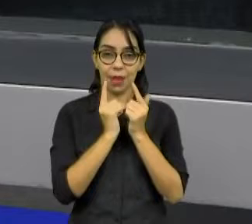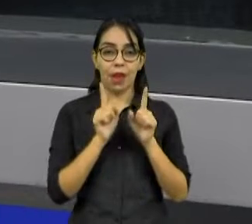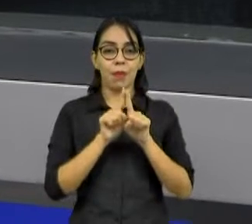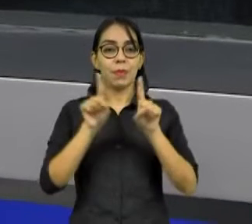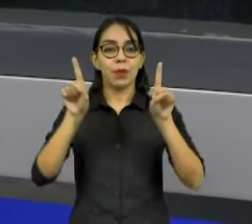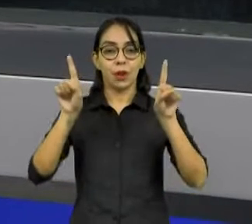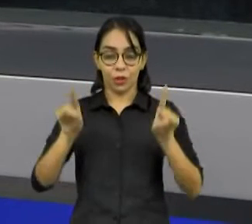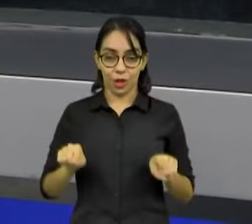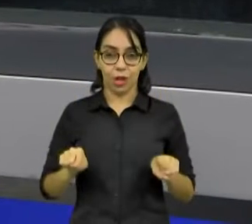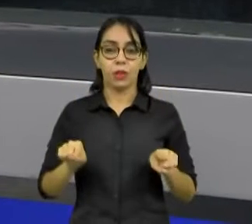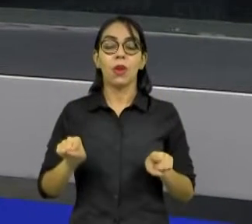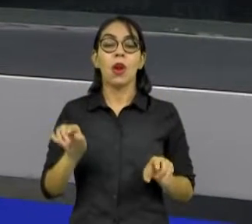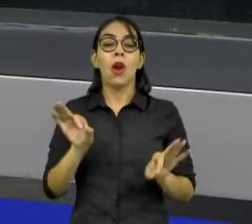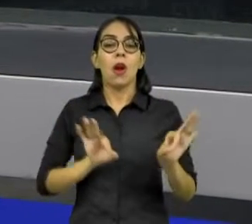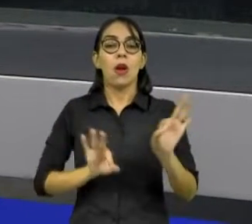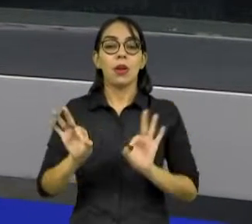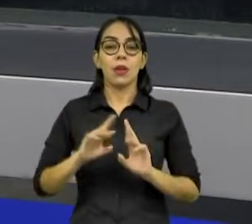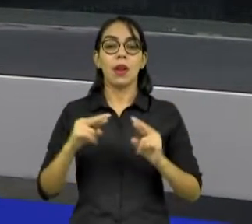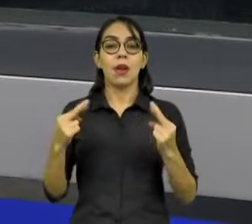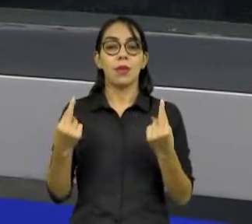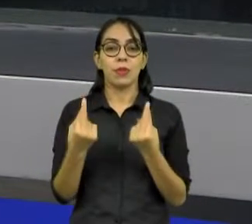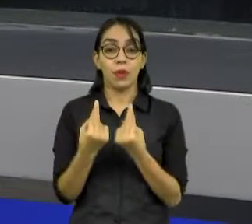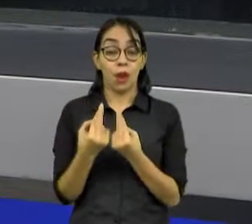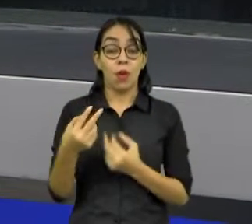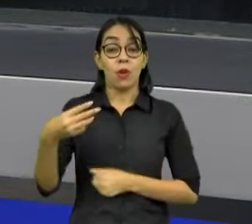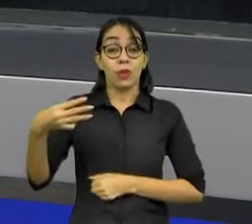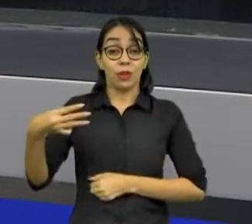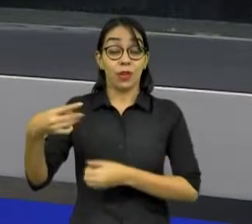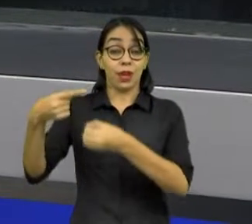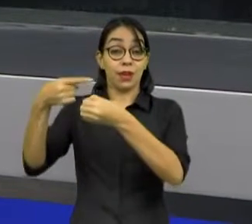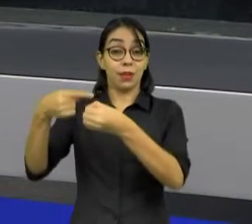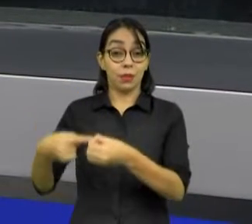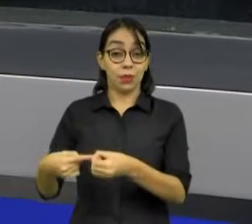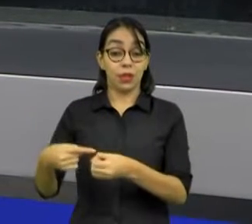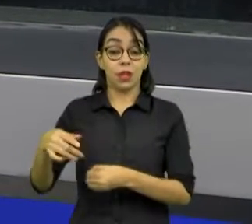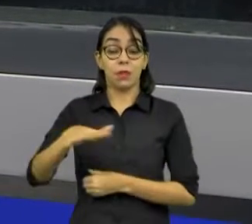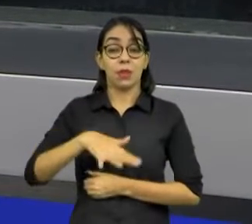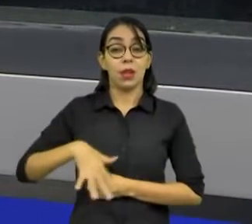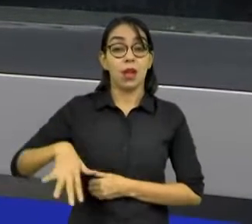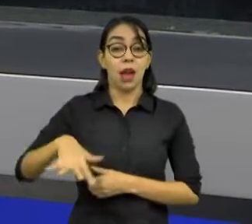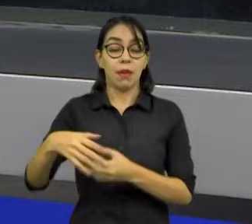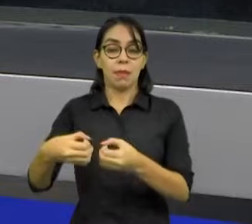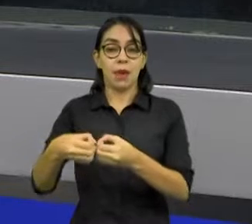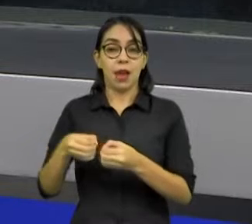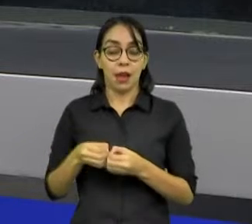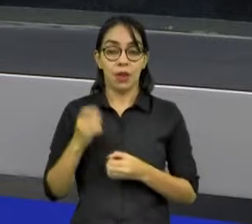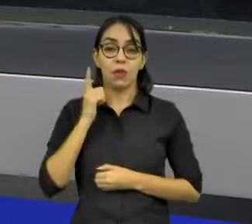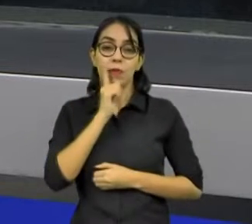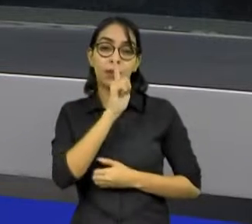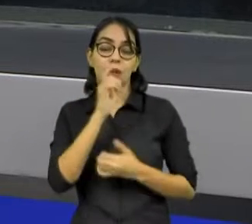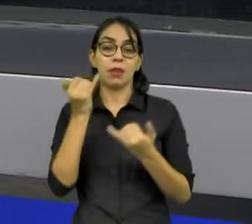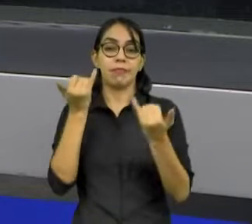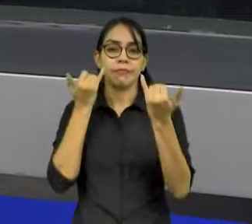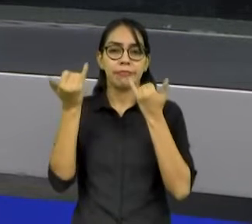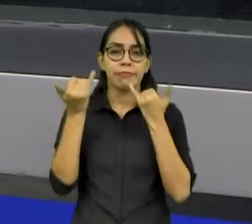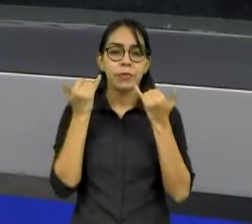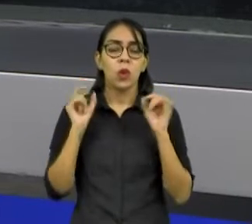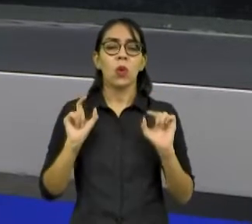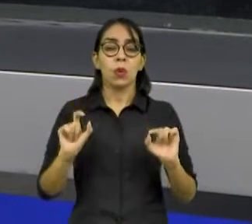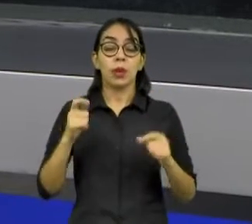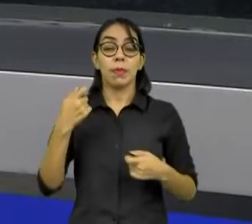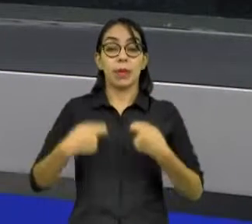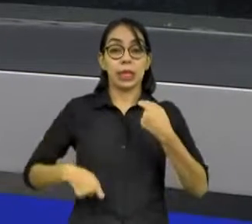reuniu representantes dos 13 municípios da região para ouvir as demandas dos setores produtivos de agronegócio e